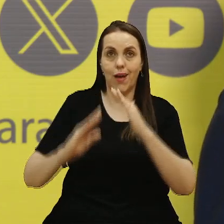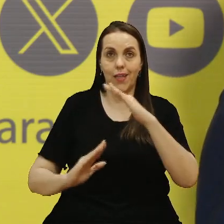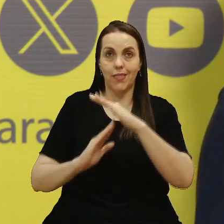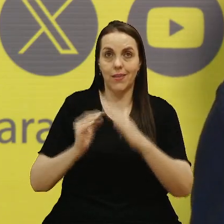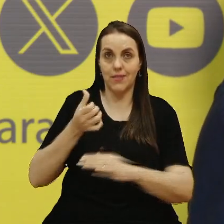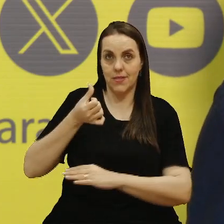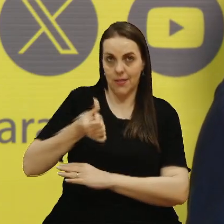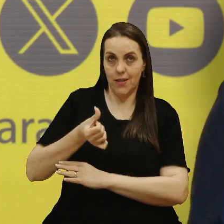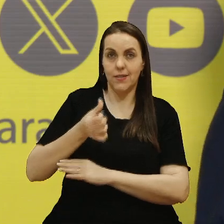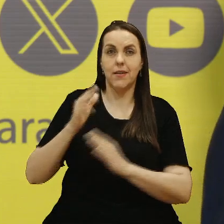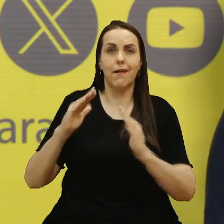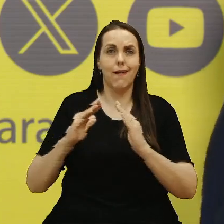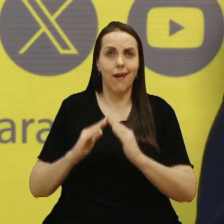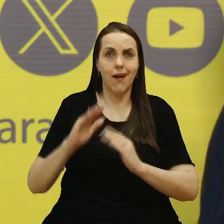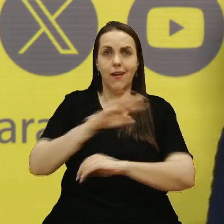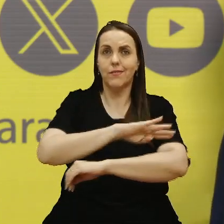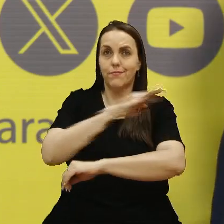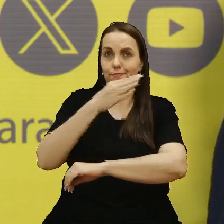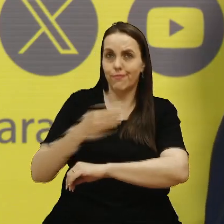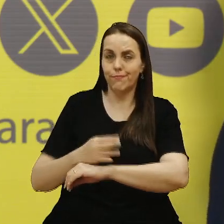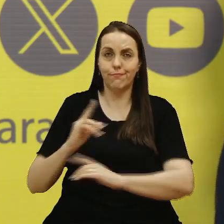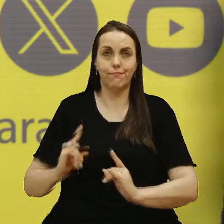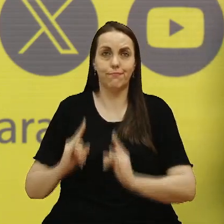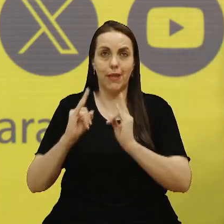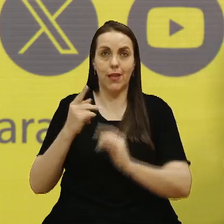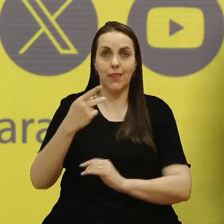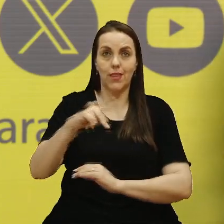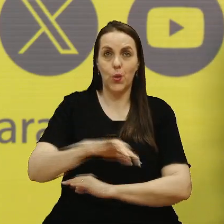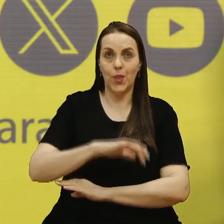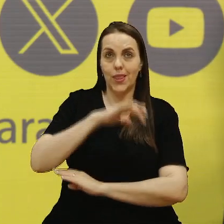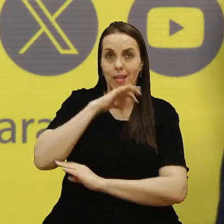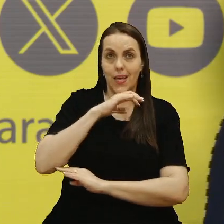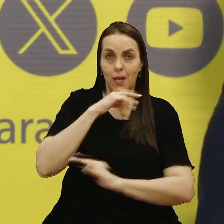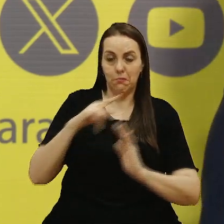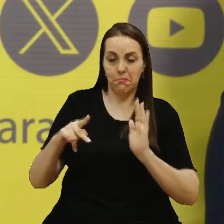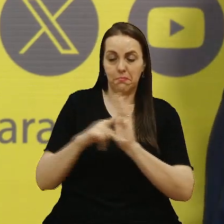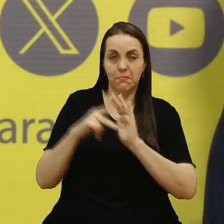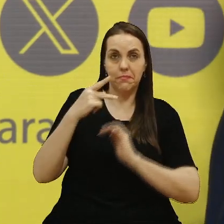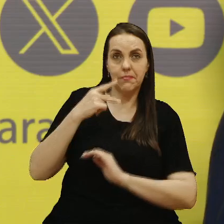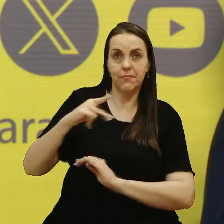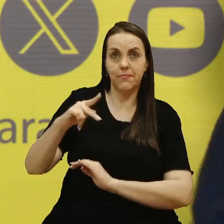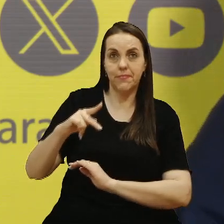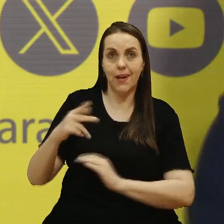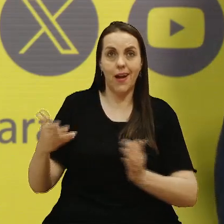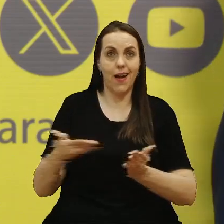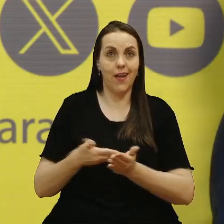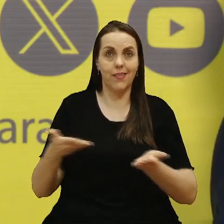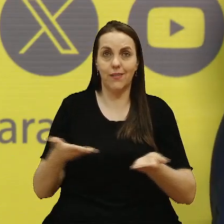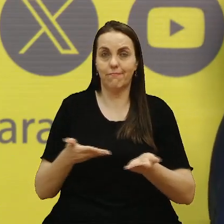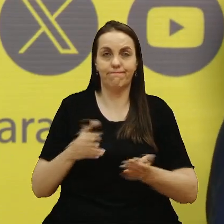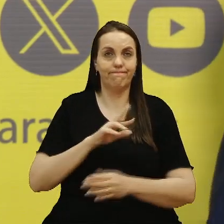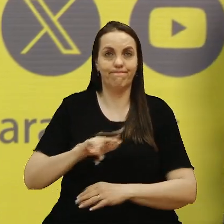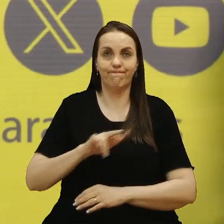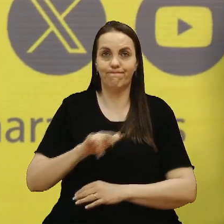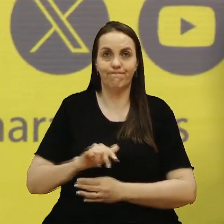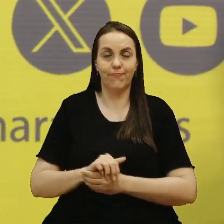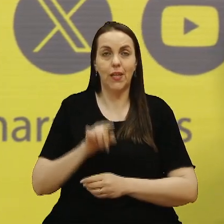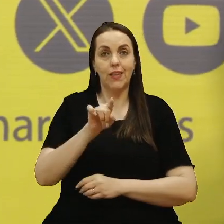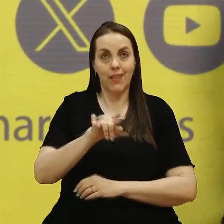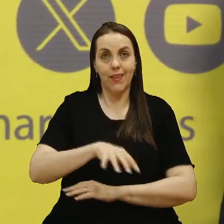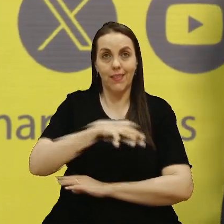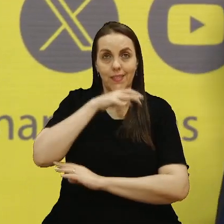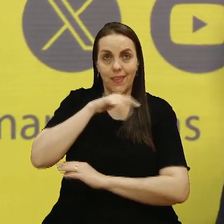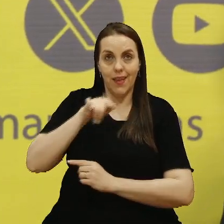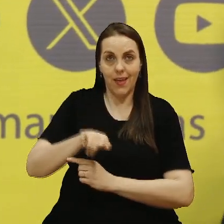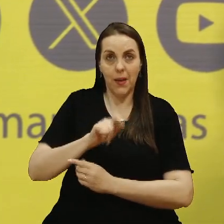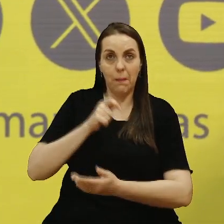pavilhões, prédios, enfim. Ou seja, o teu terreno vai voltar a ser teu, que até o presente momento não é. Você tem o terreno, você